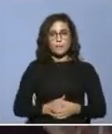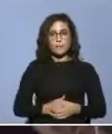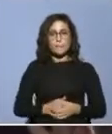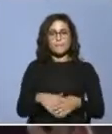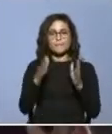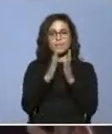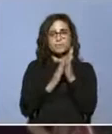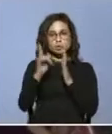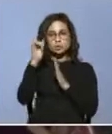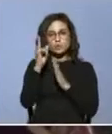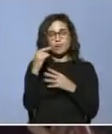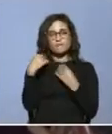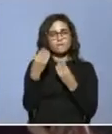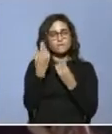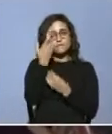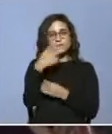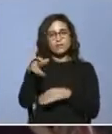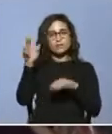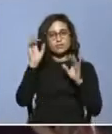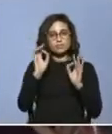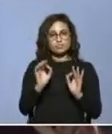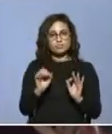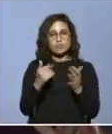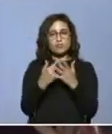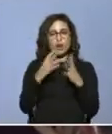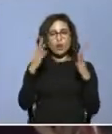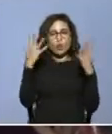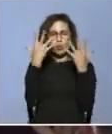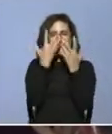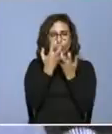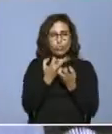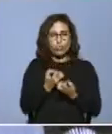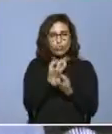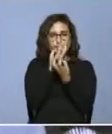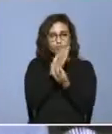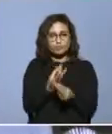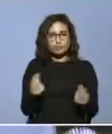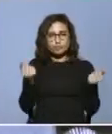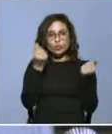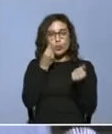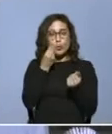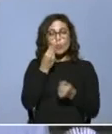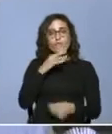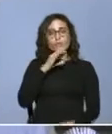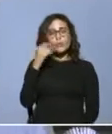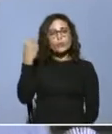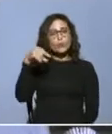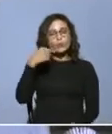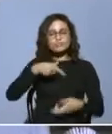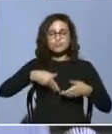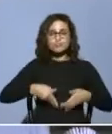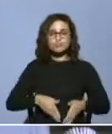Deus de bondade infinita, que dissipou as trevas do mundo com a encarnação do seu Filho unigênito e